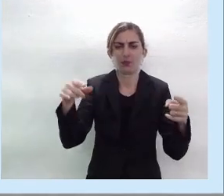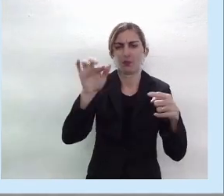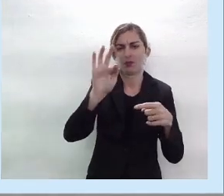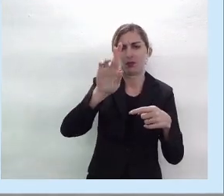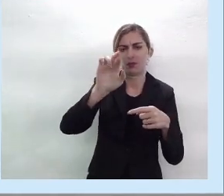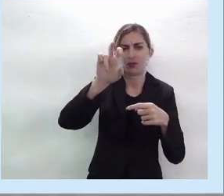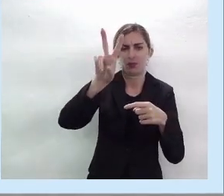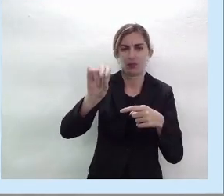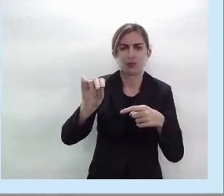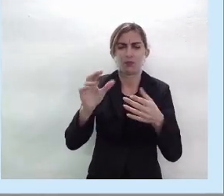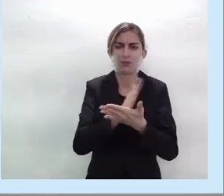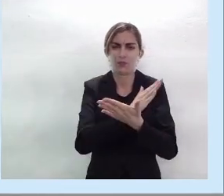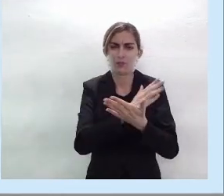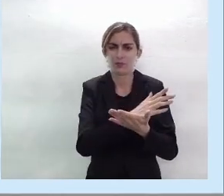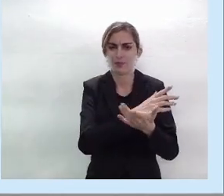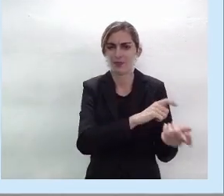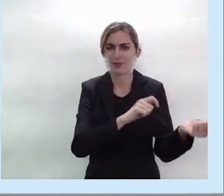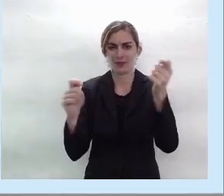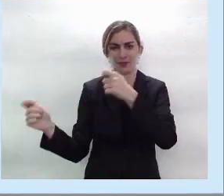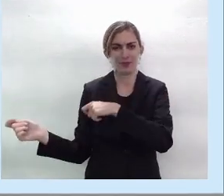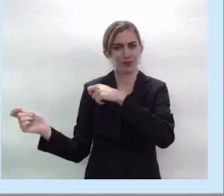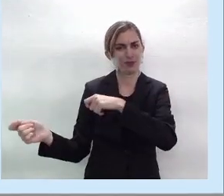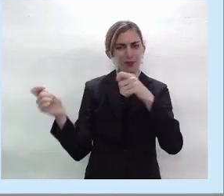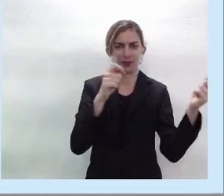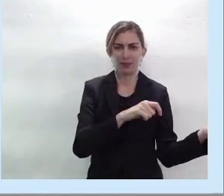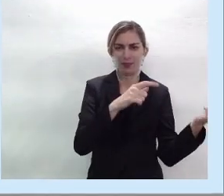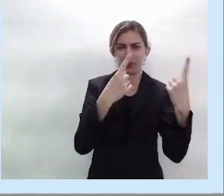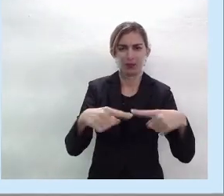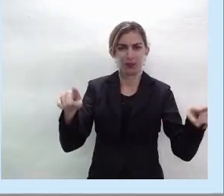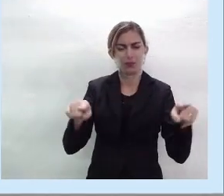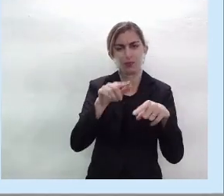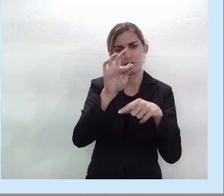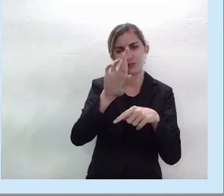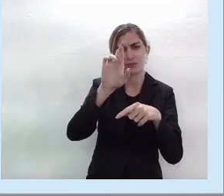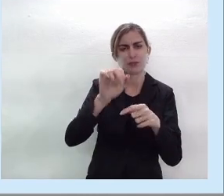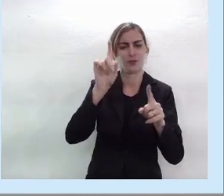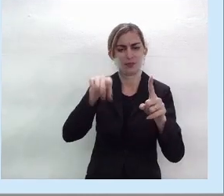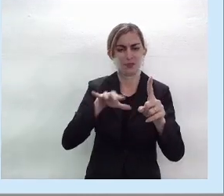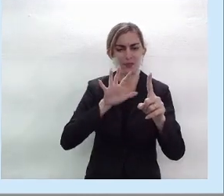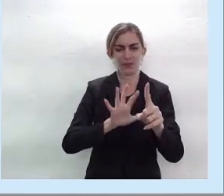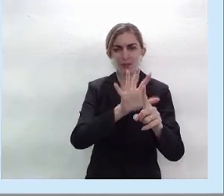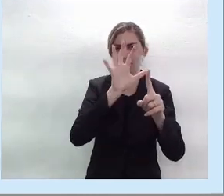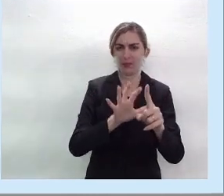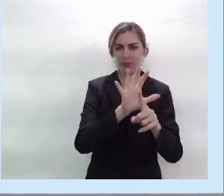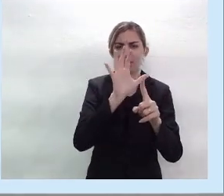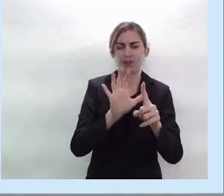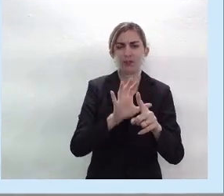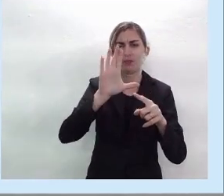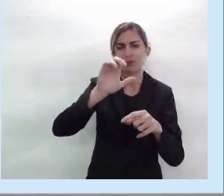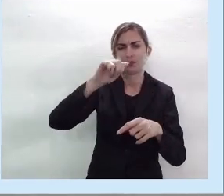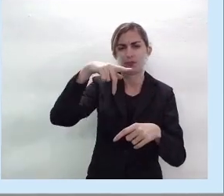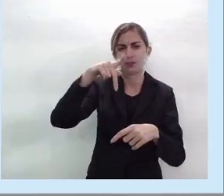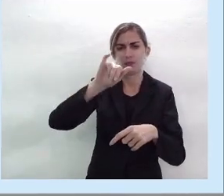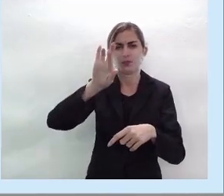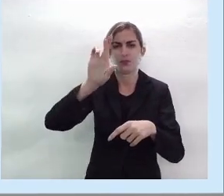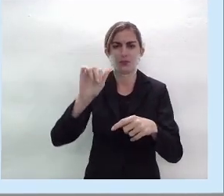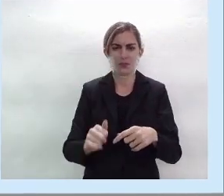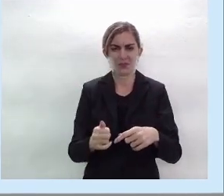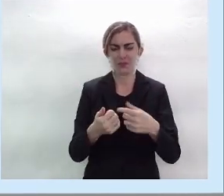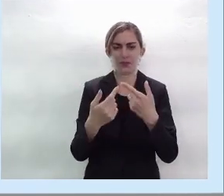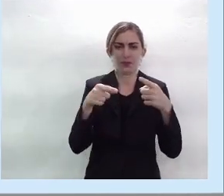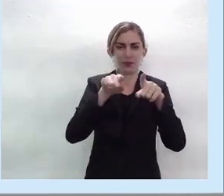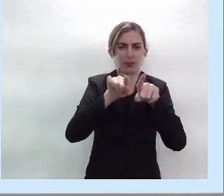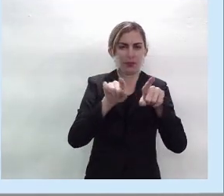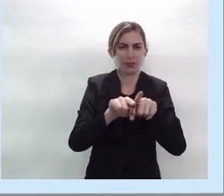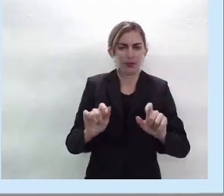frevo, e alguns passos do frevo são influenciados pelos movimentos de luta da capoeira,